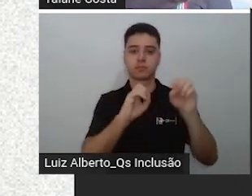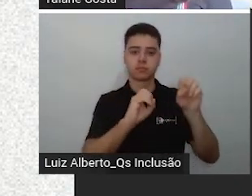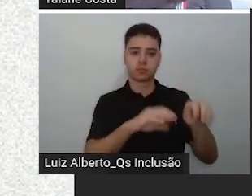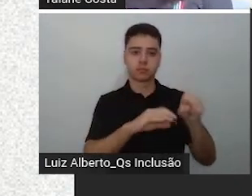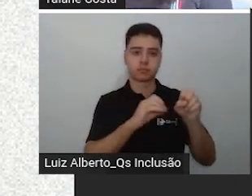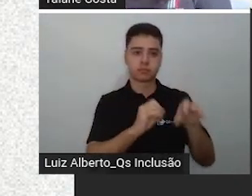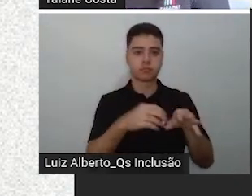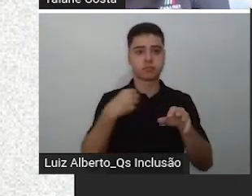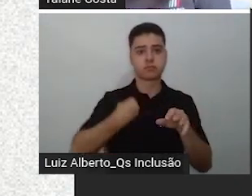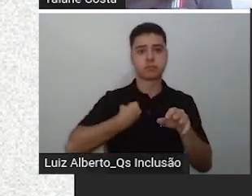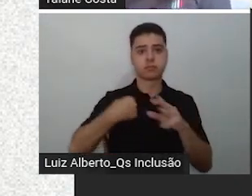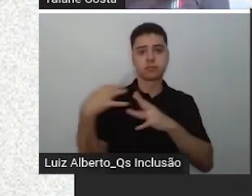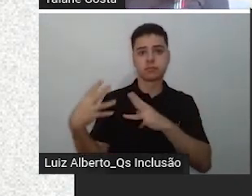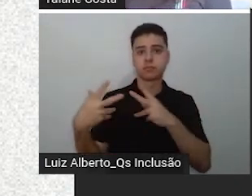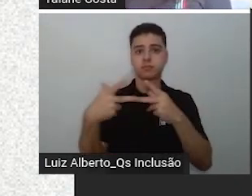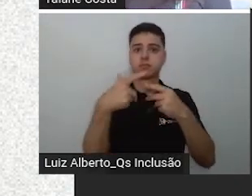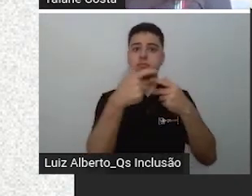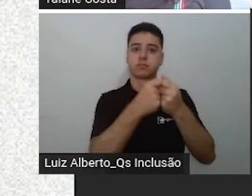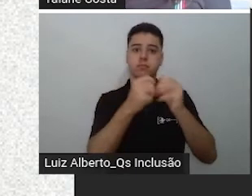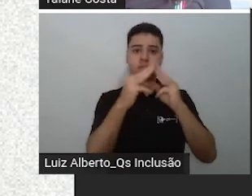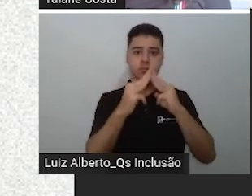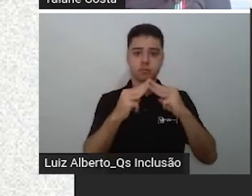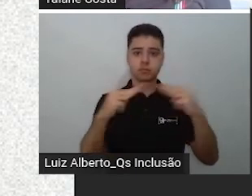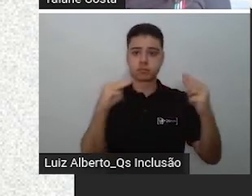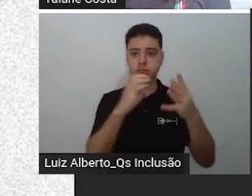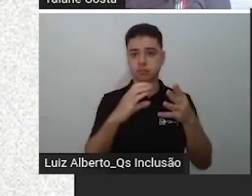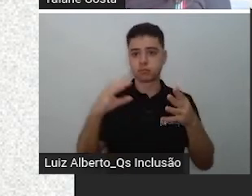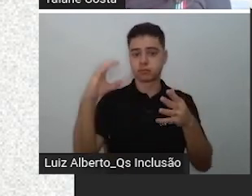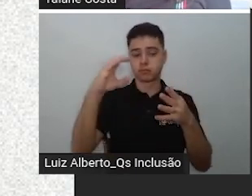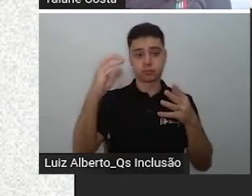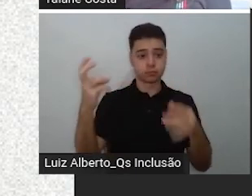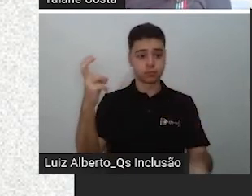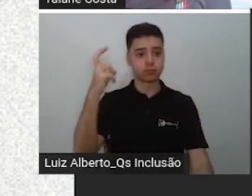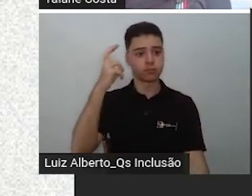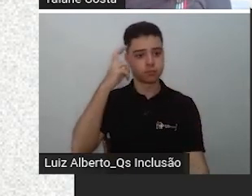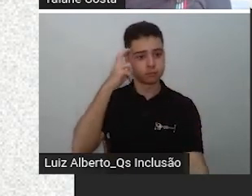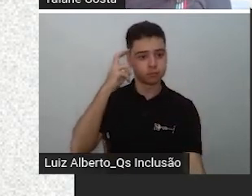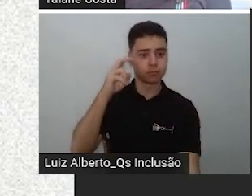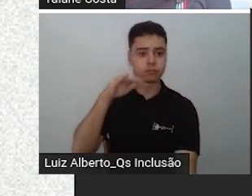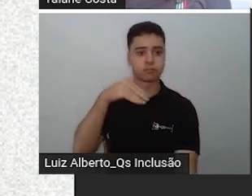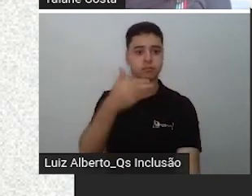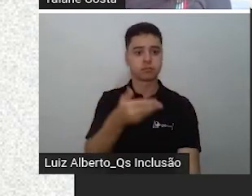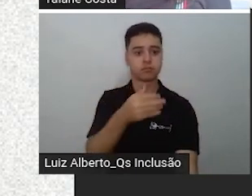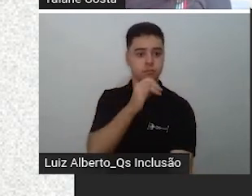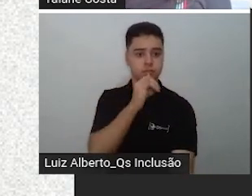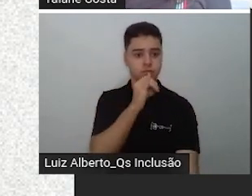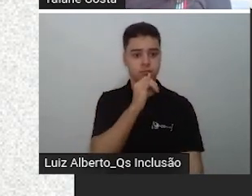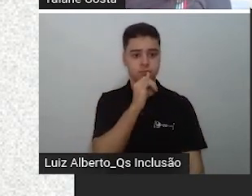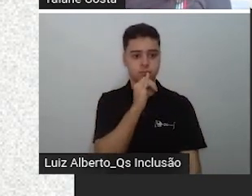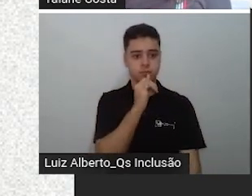dentro dos museus e centros culturais, né?